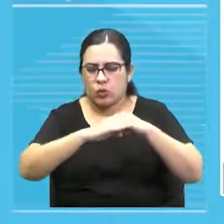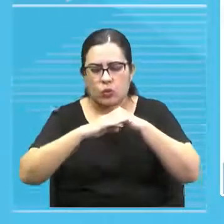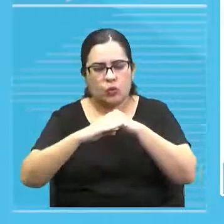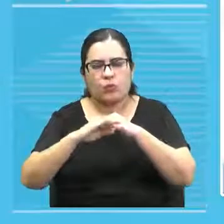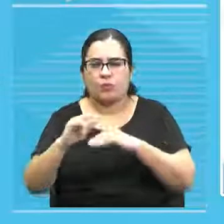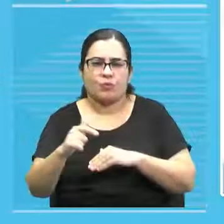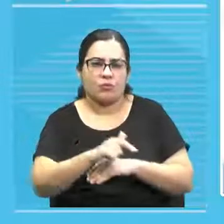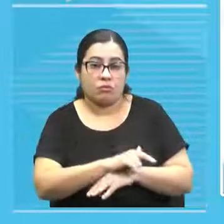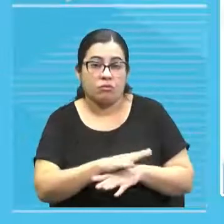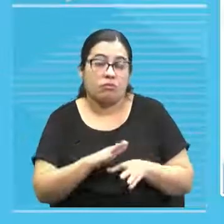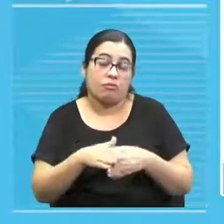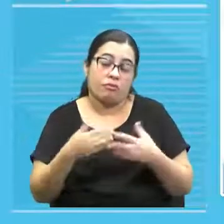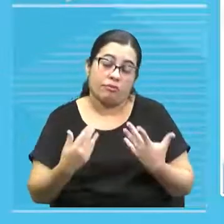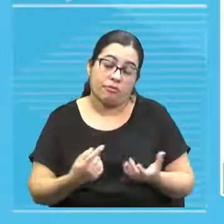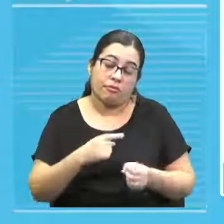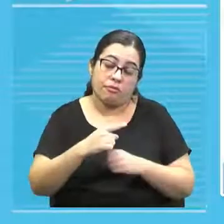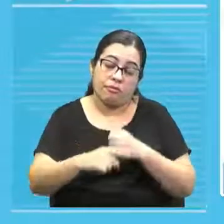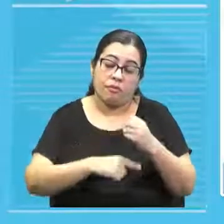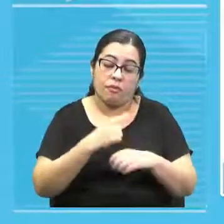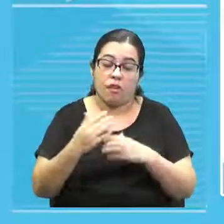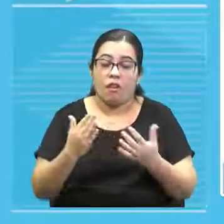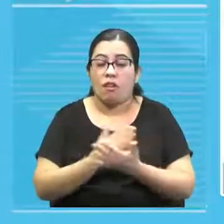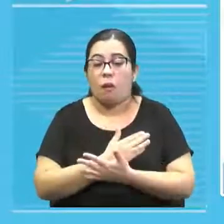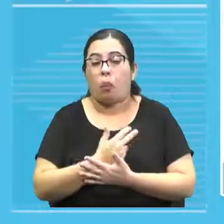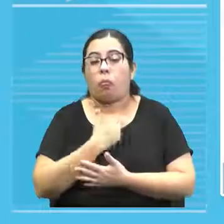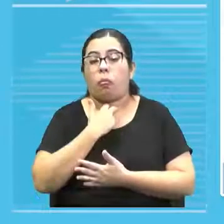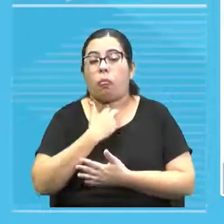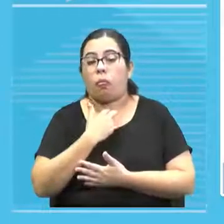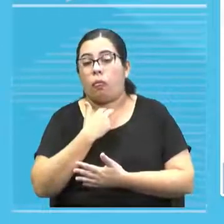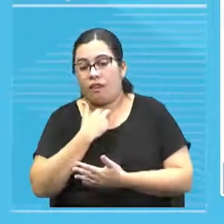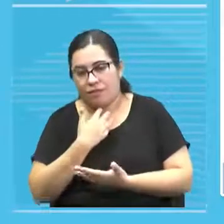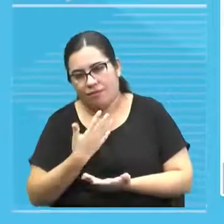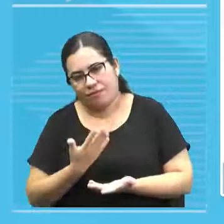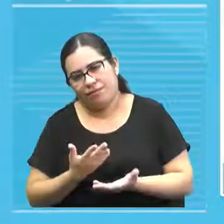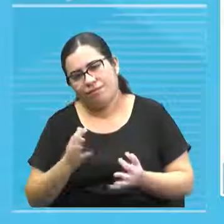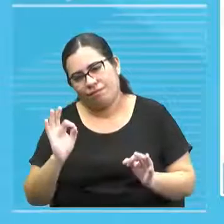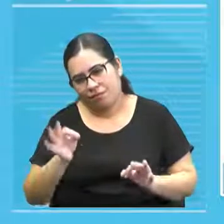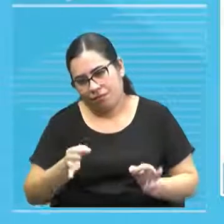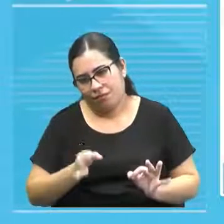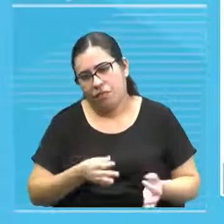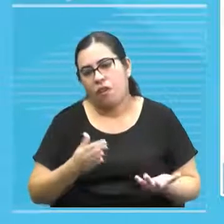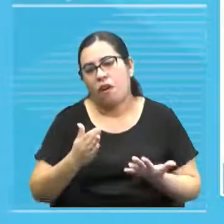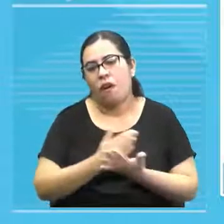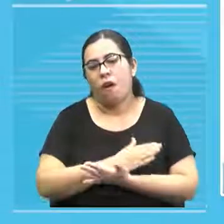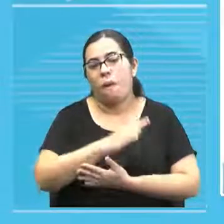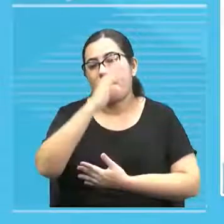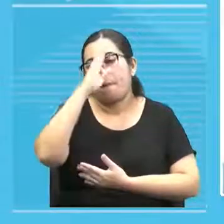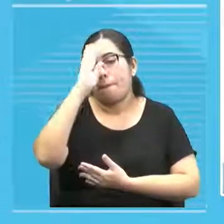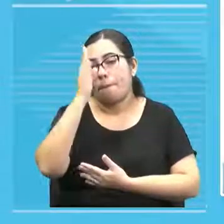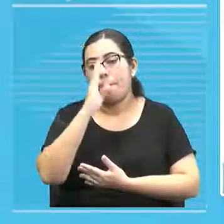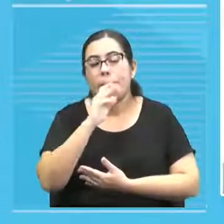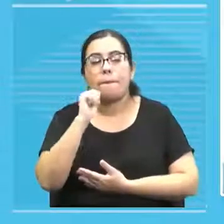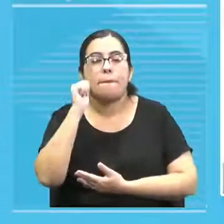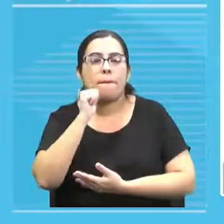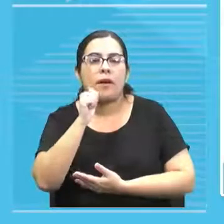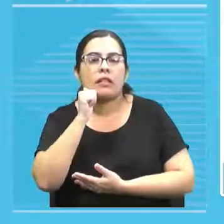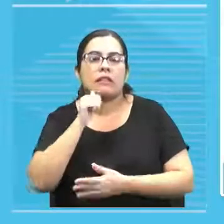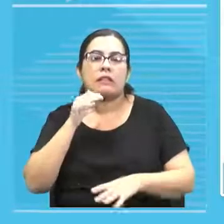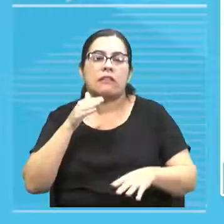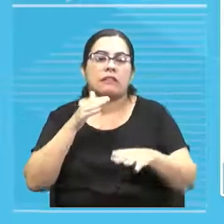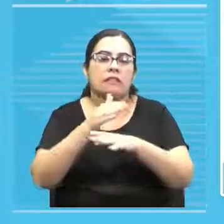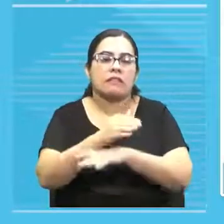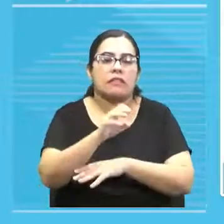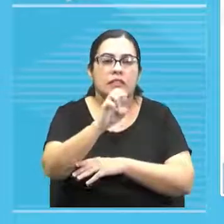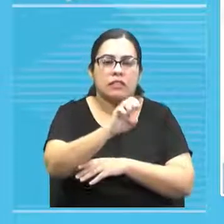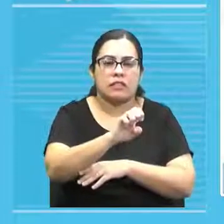globalização ela tem uma série de restrições ao movimento de pessoas pelo mundo tem brasileira que quando vai